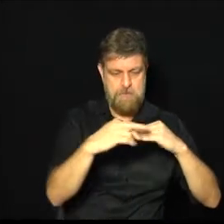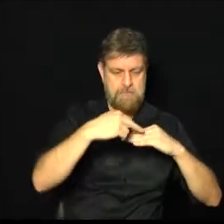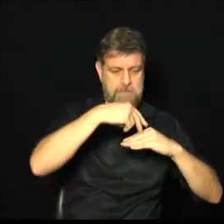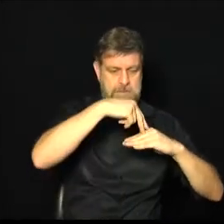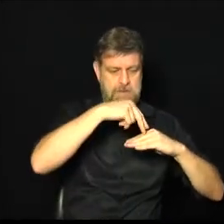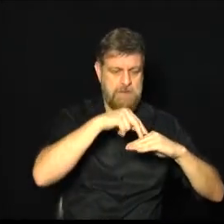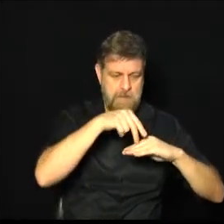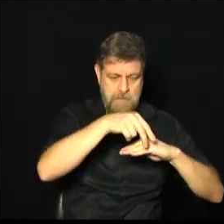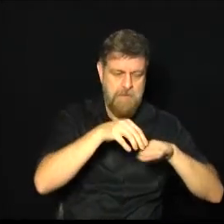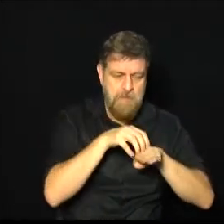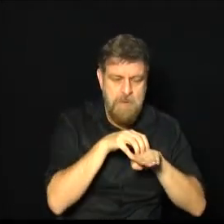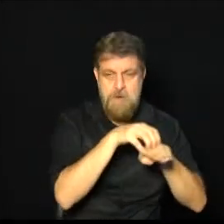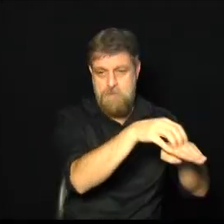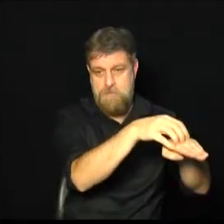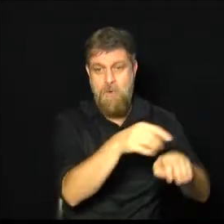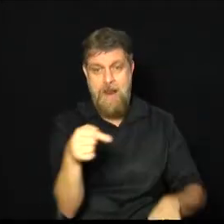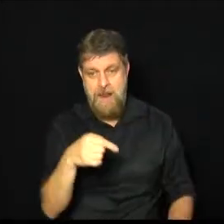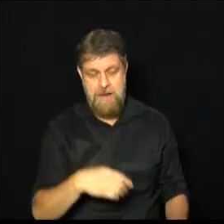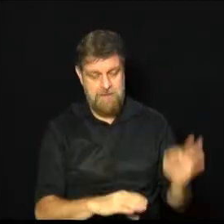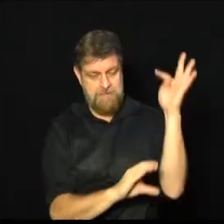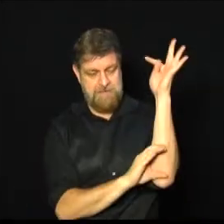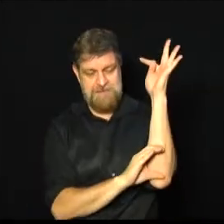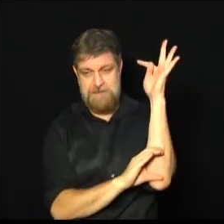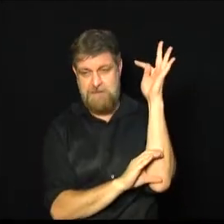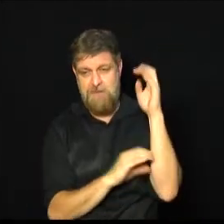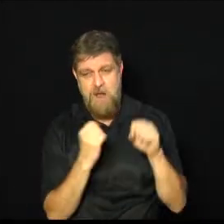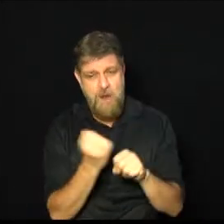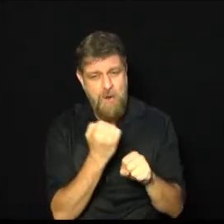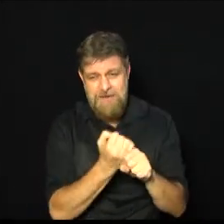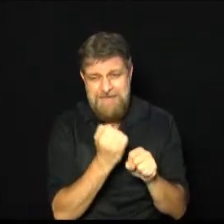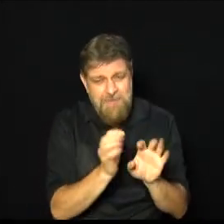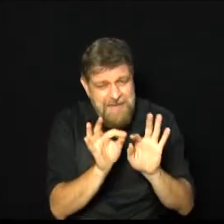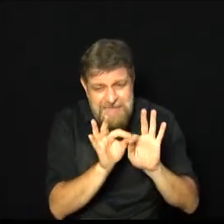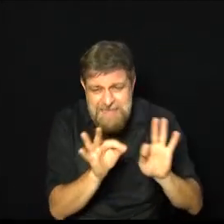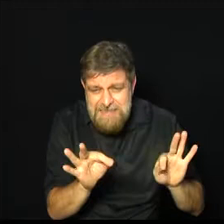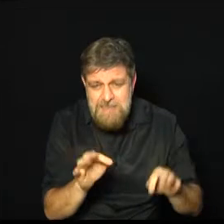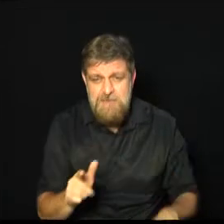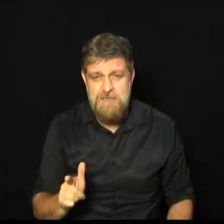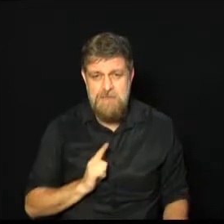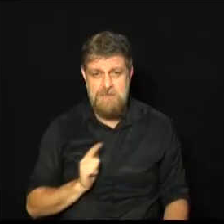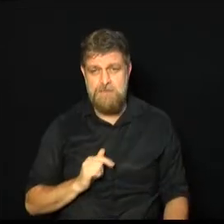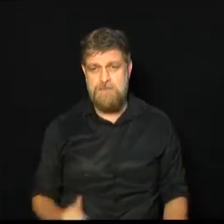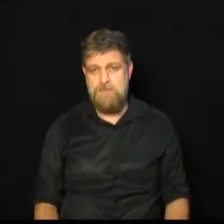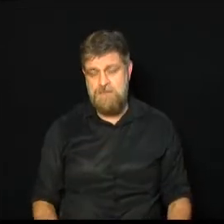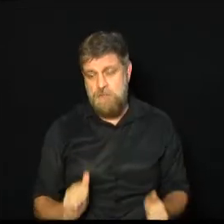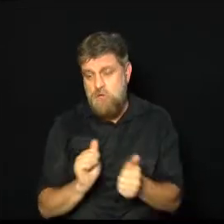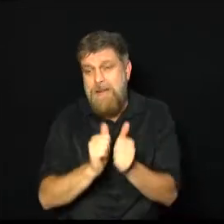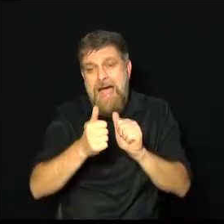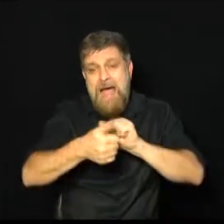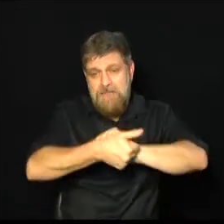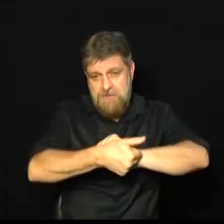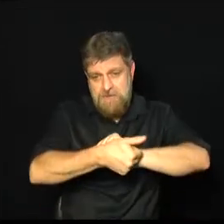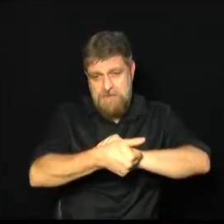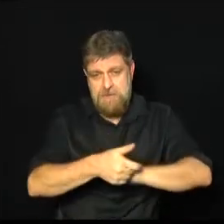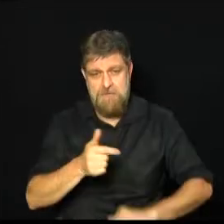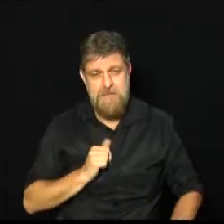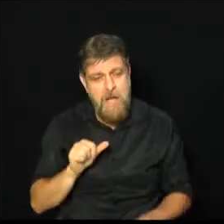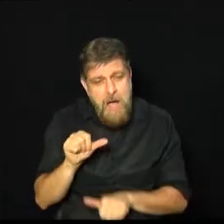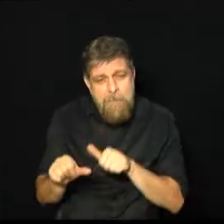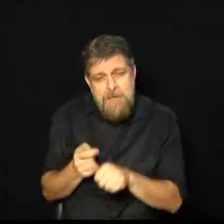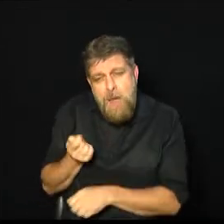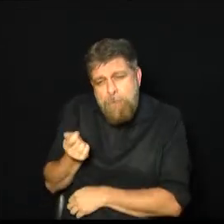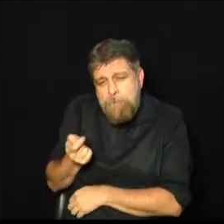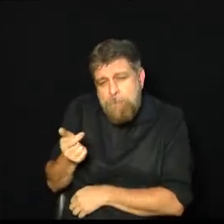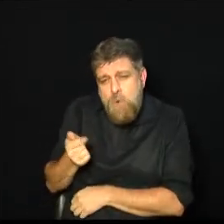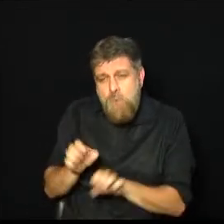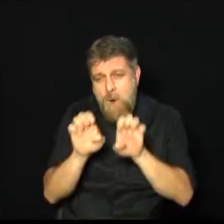recolher passageiros ali naquele trecho. É uma obra bem simples essa, por isso que estou falando que é um ajuste, porque é uma mudança pequena na